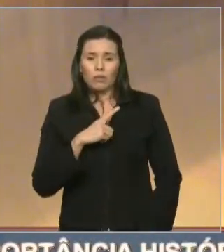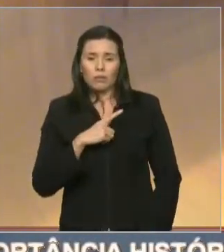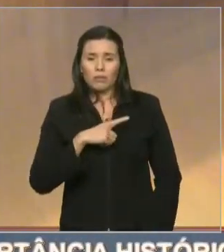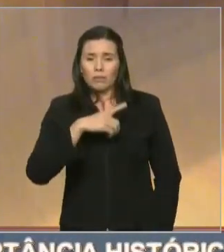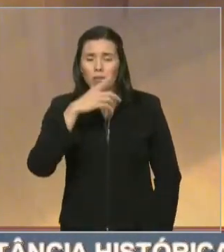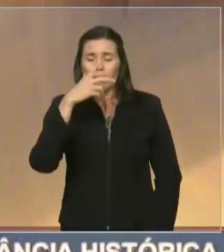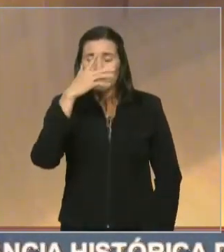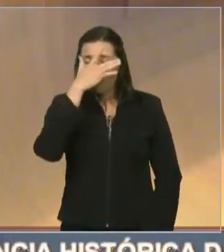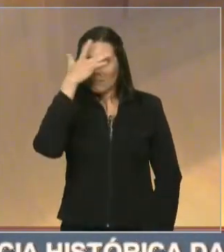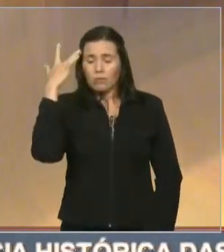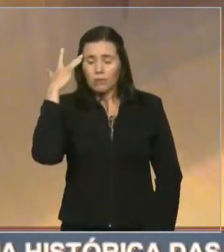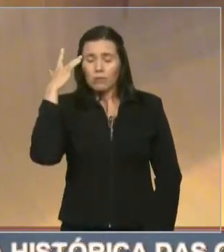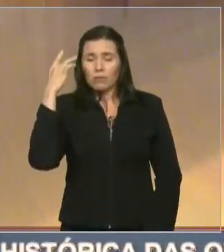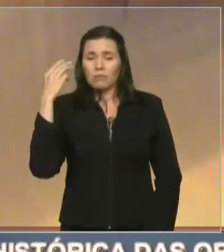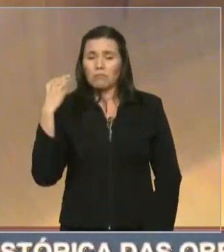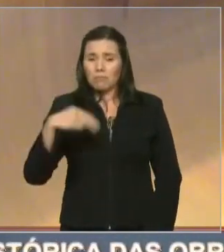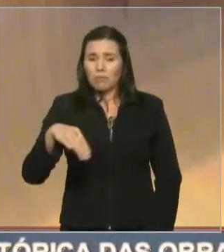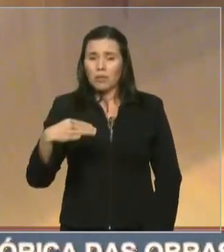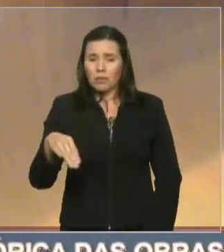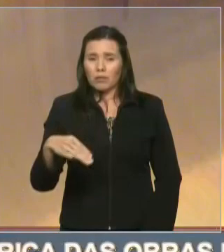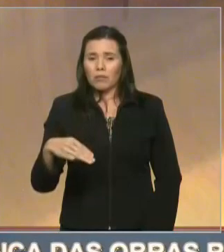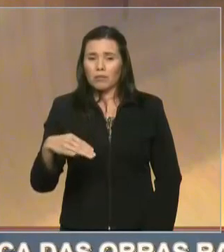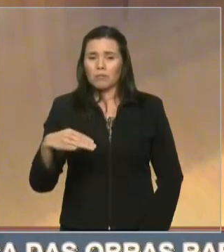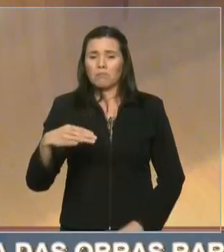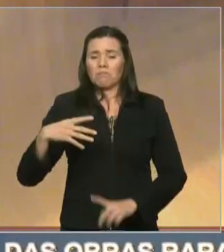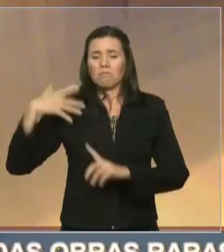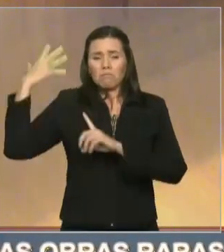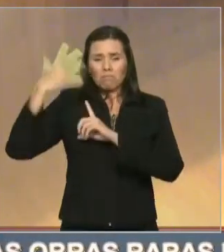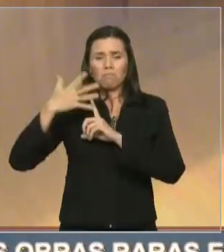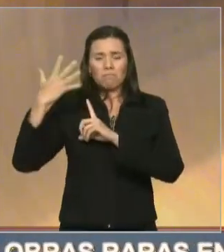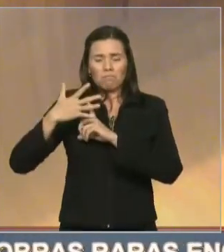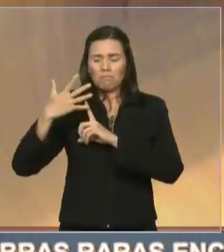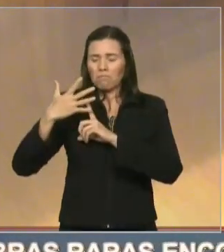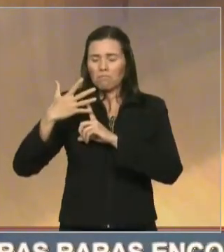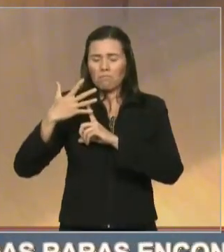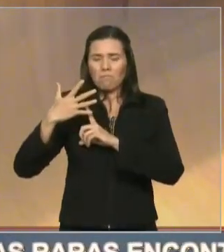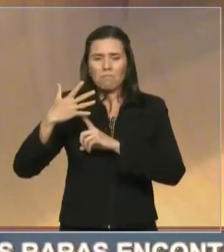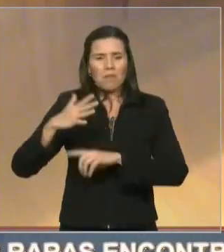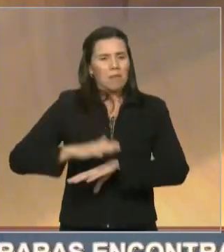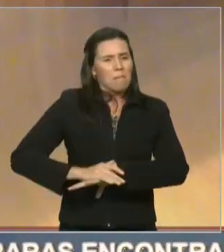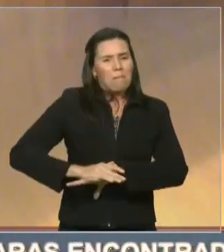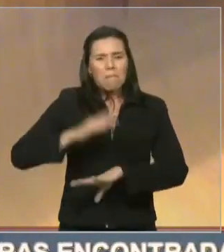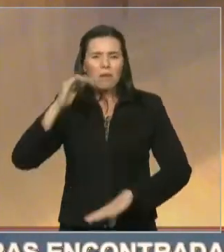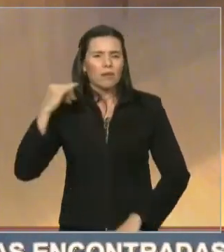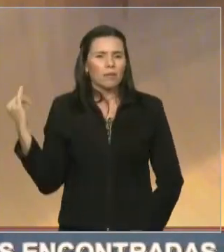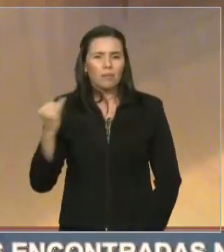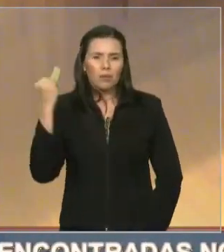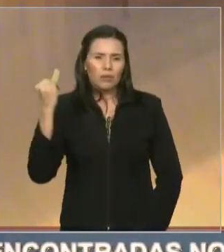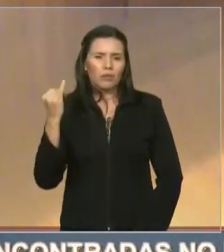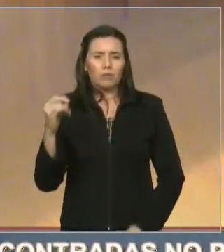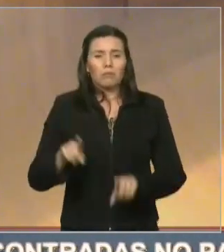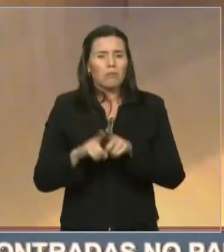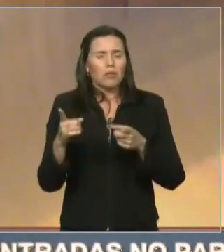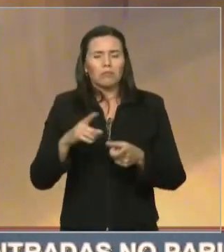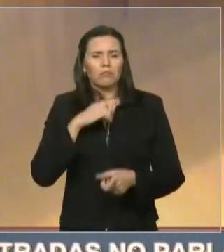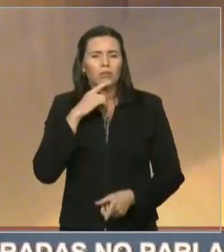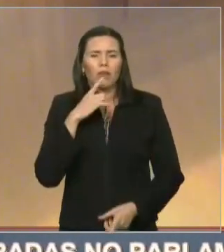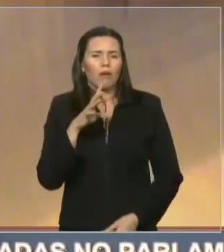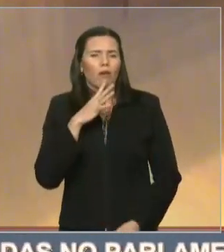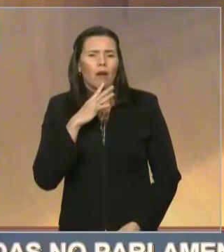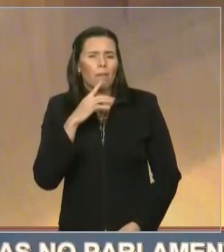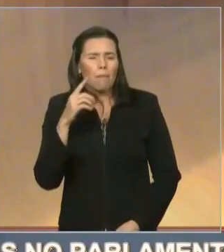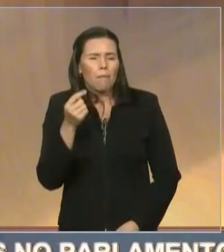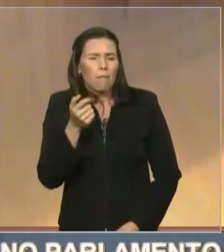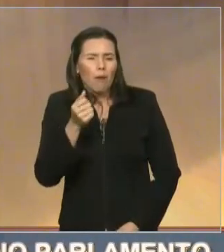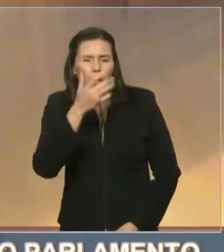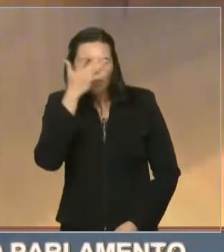Academia Brasileira de Letras, foi o maior orador da Câmara Federal e ninguém dava para ele. Coelho Neto.